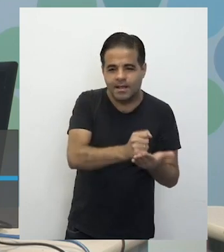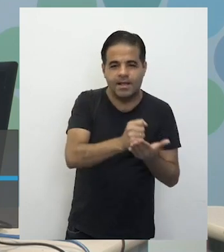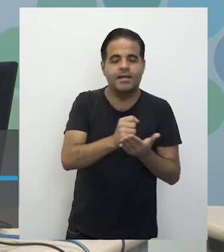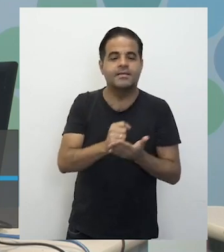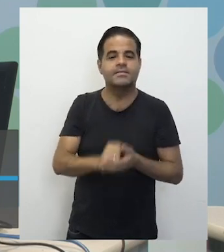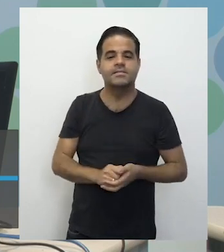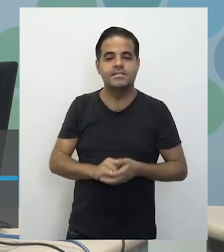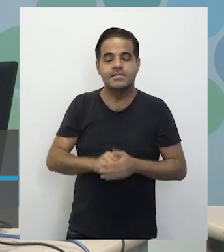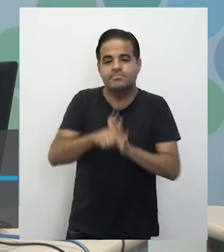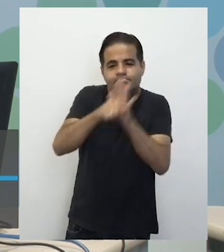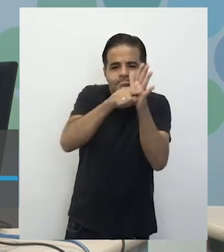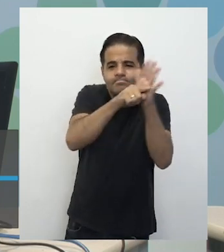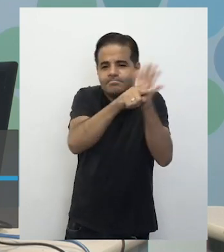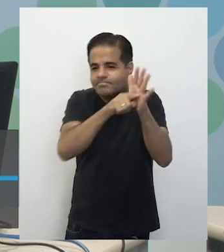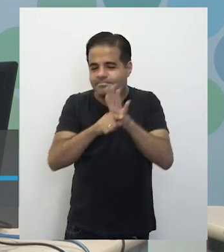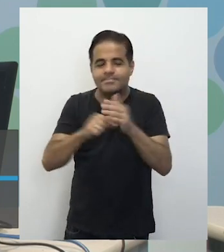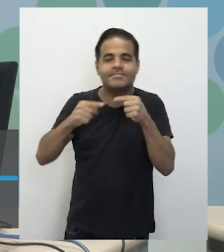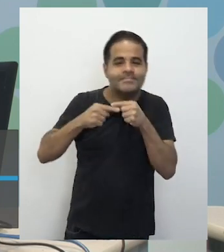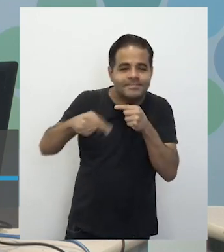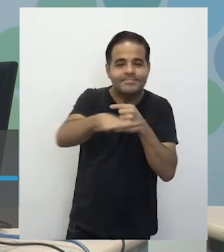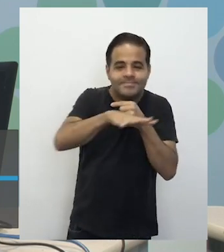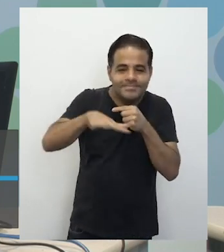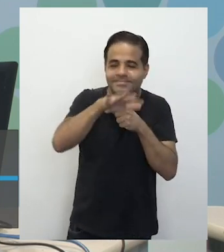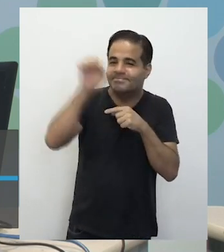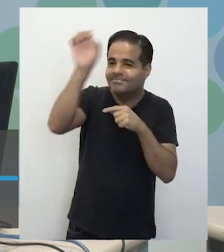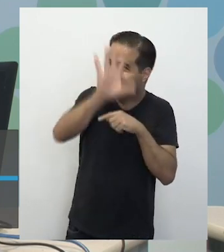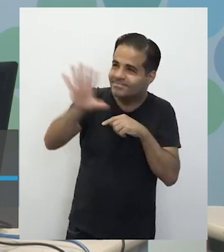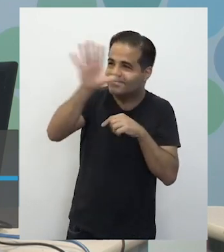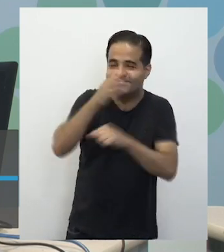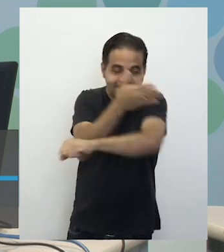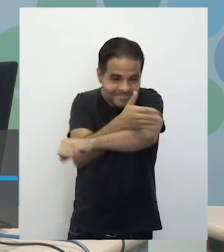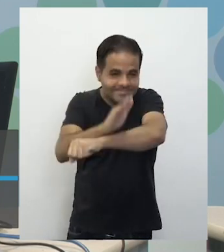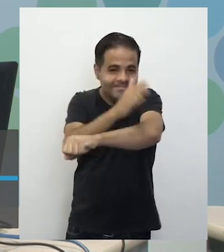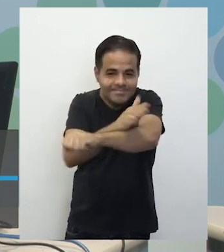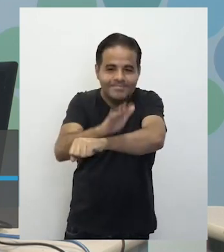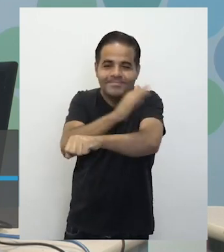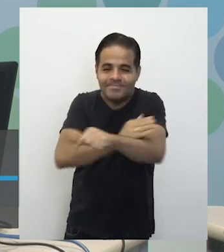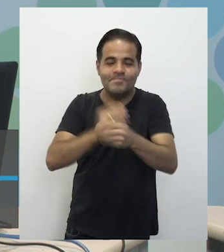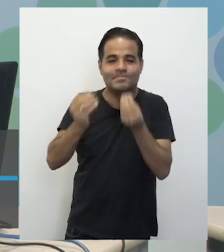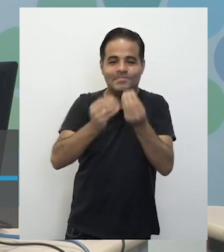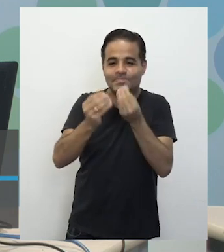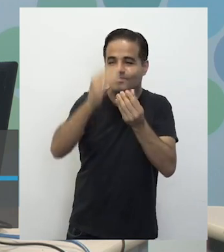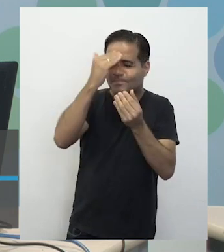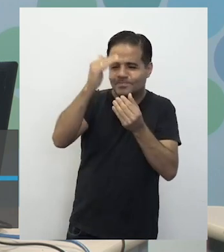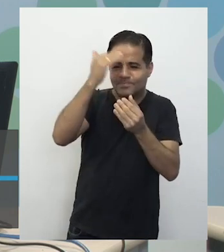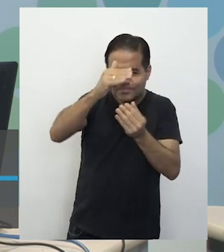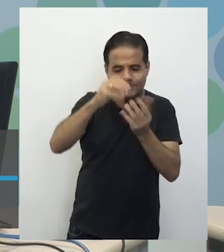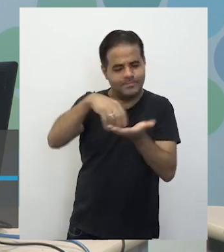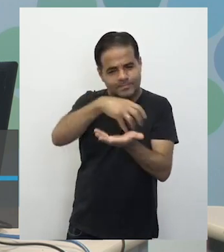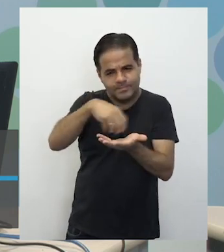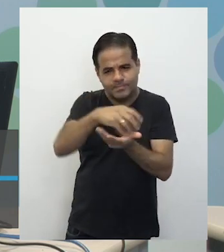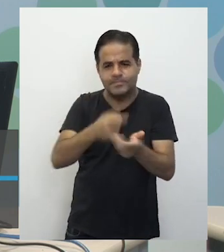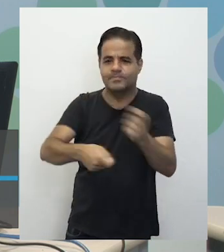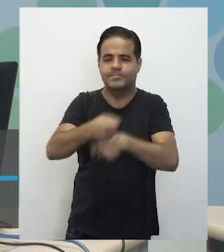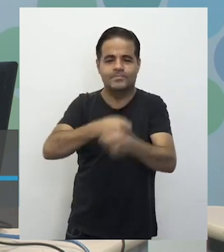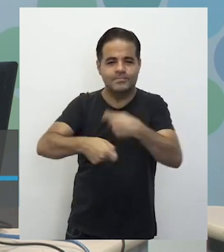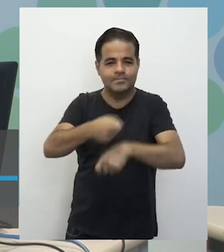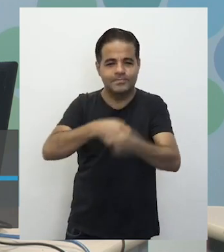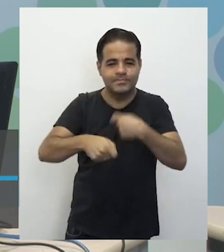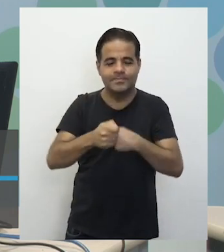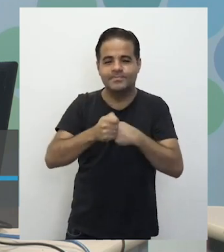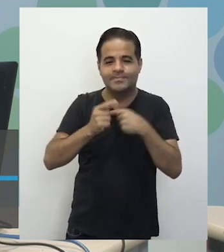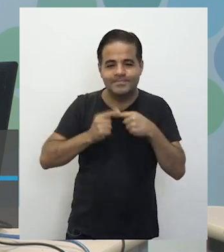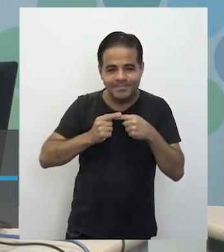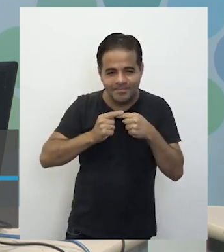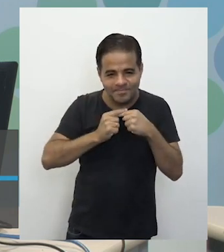uma análise, né, a partir das imagens, um exercício, né, de compreender aí os setores da economia. E para